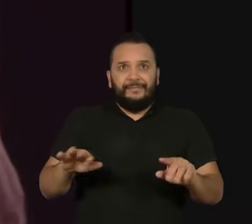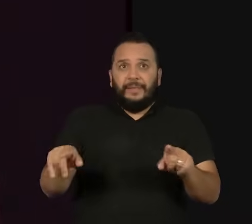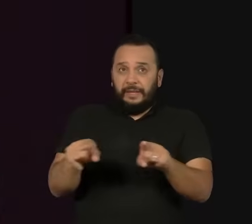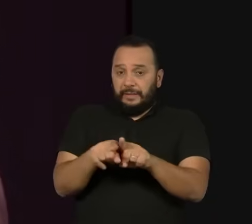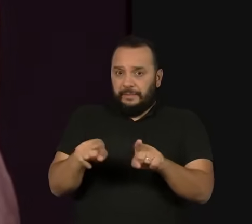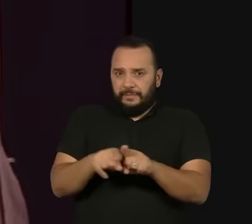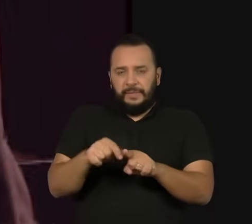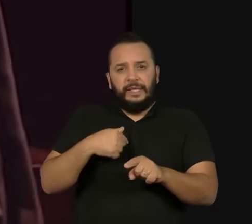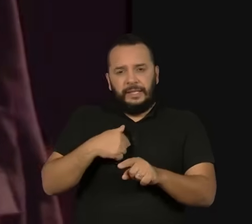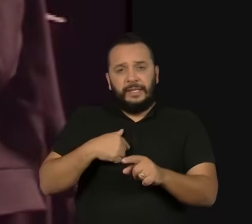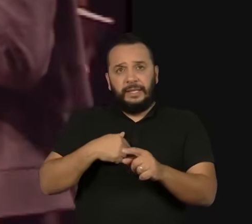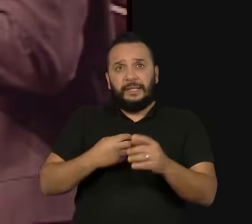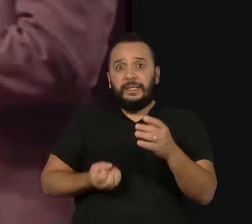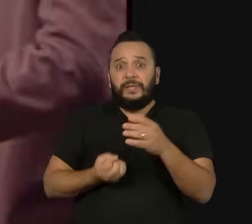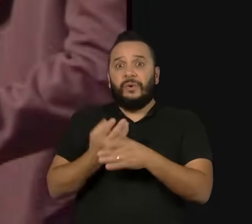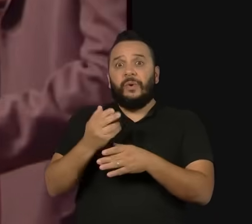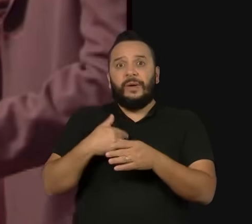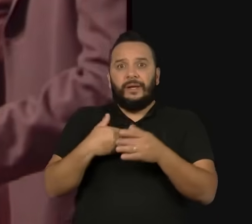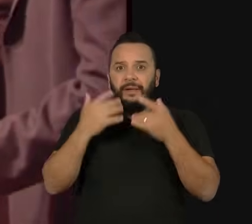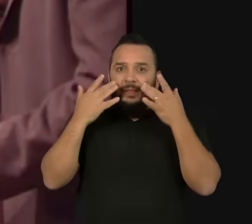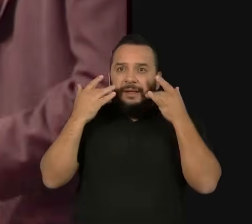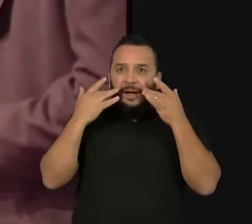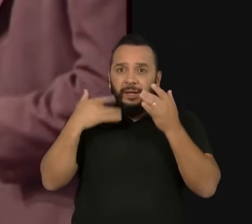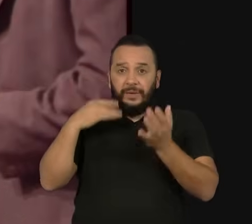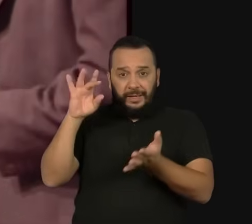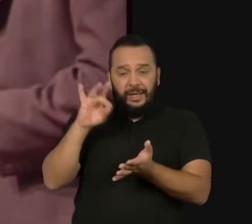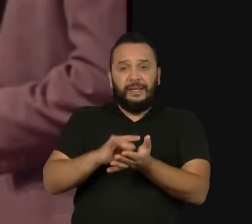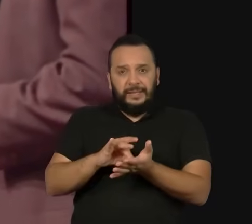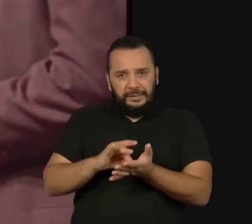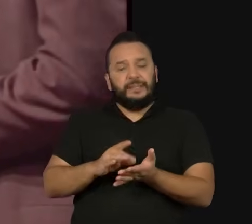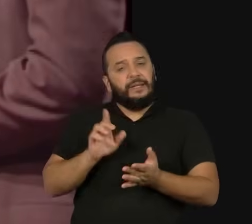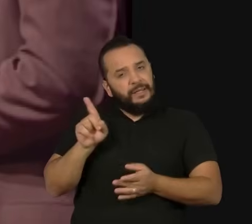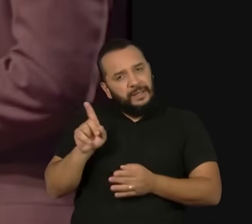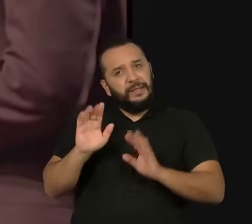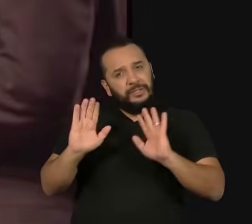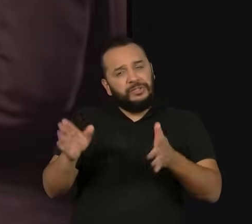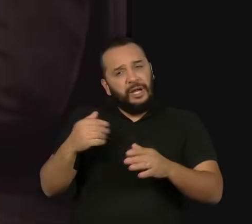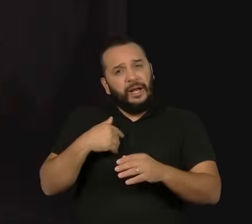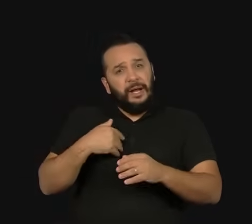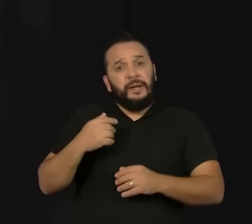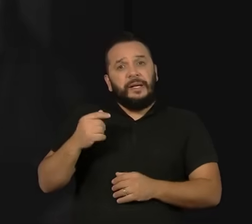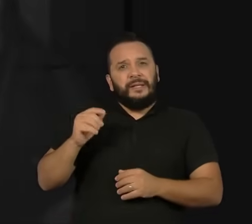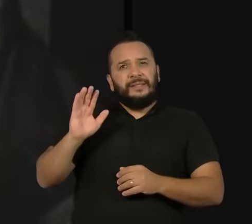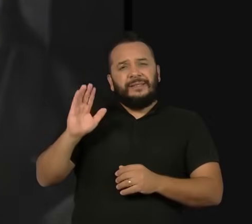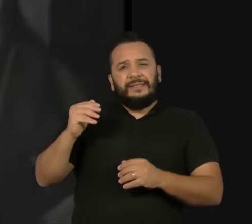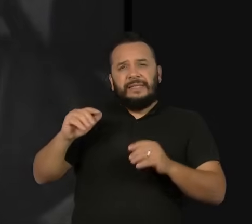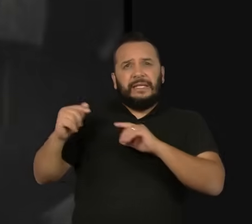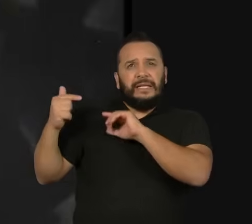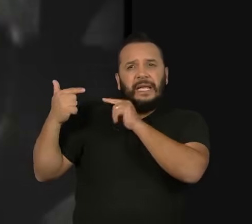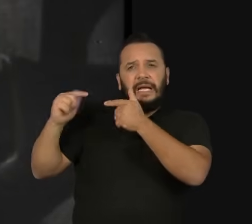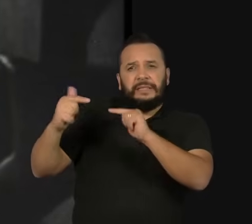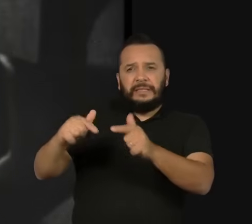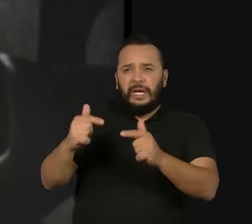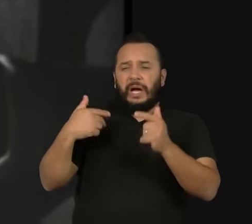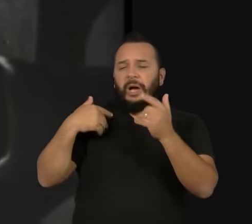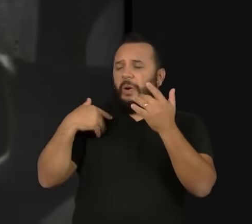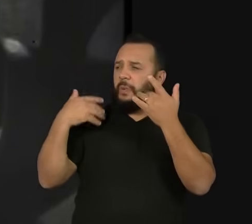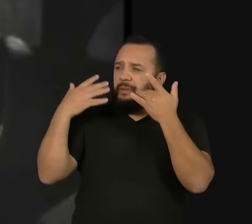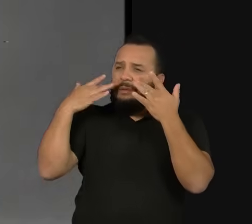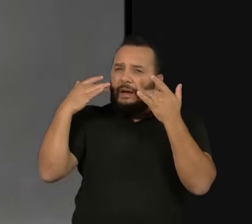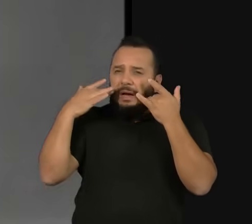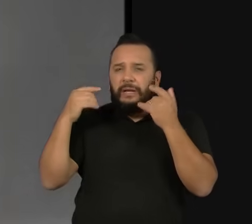Reverenciado como um dos fundadores do teatro realista, Ibsen foi pioneiro em abandonar os versos tradicionais do teatro do século